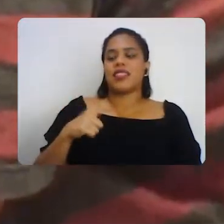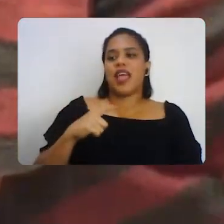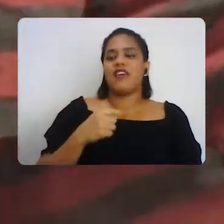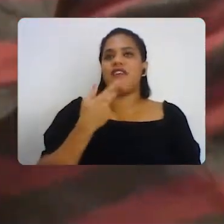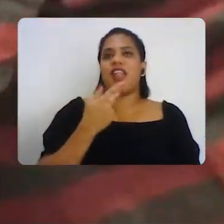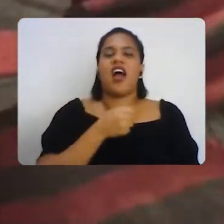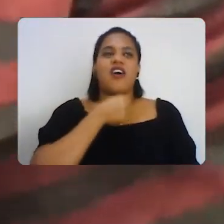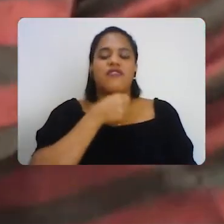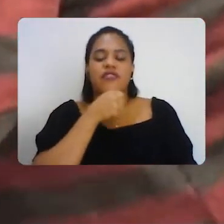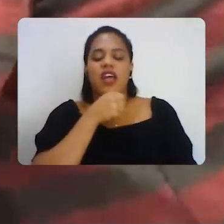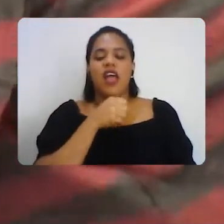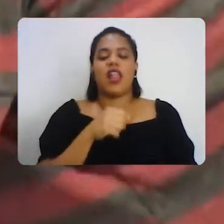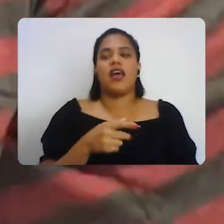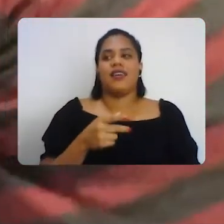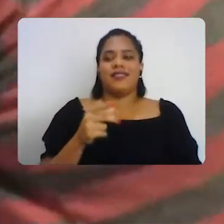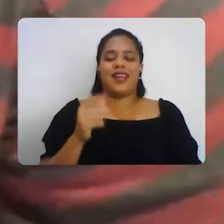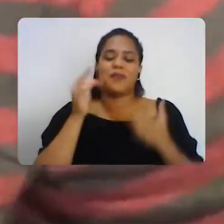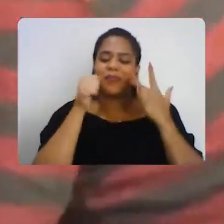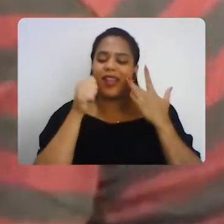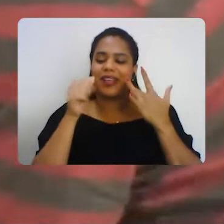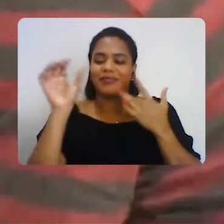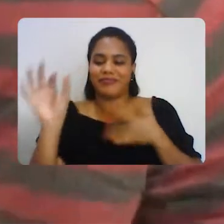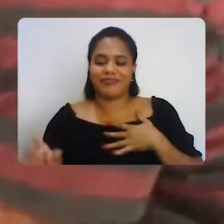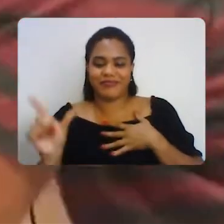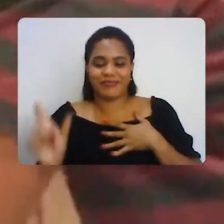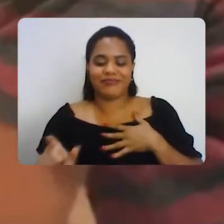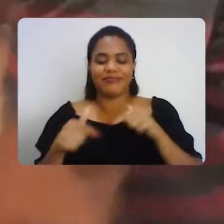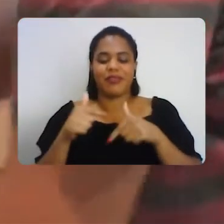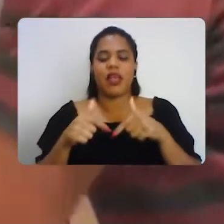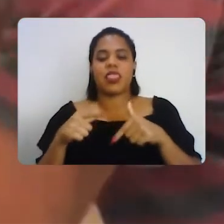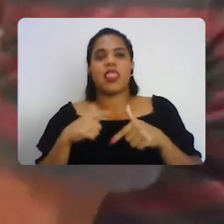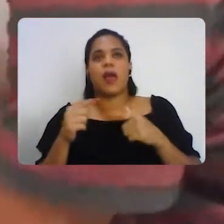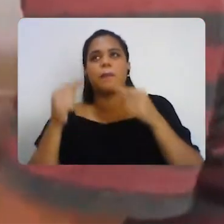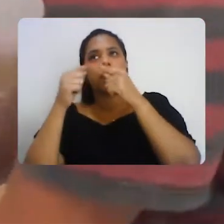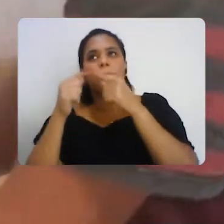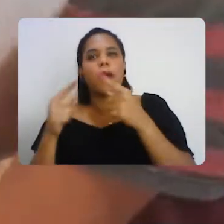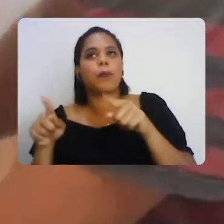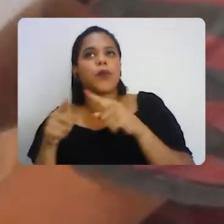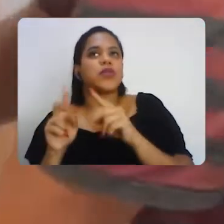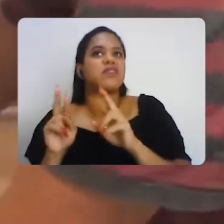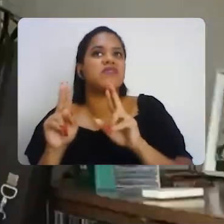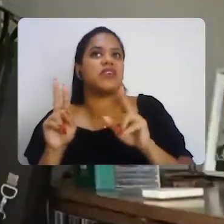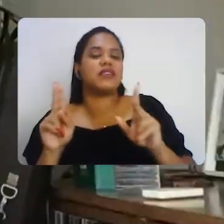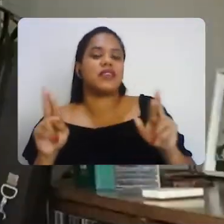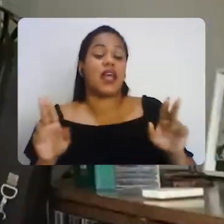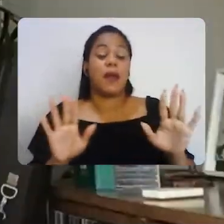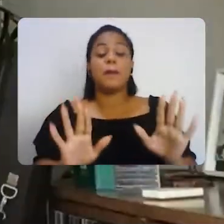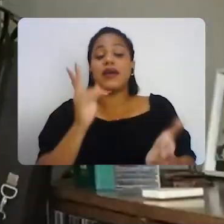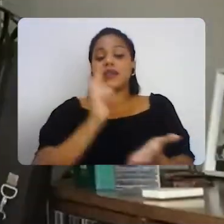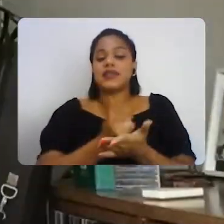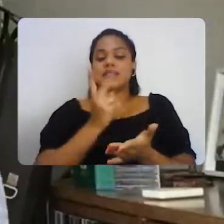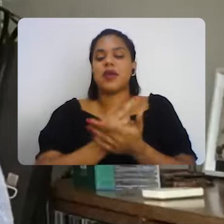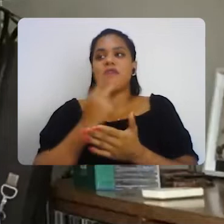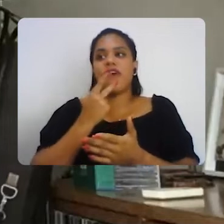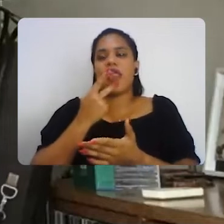velha Dônia e tudo, que tem uns reverbes, tem umas ambientações musicais, né? Agora, sempre tem